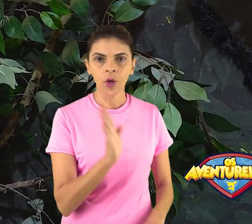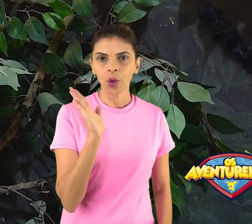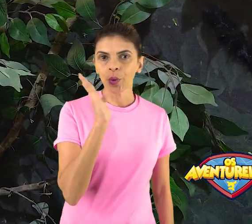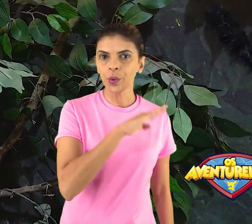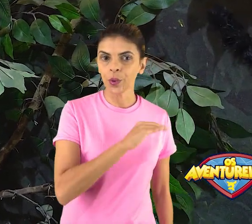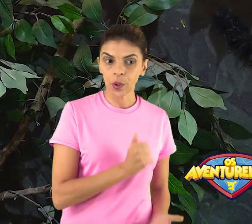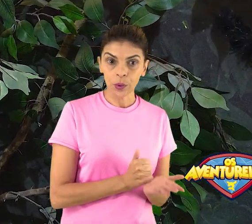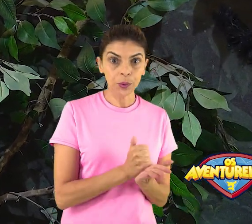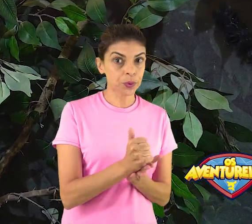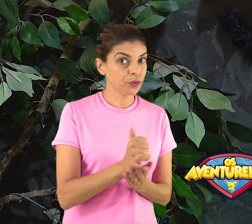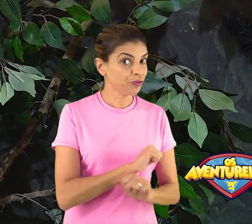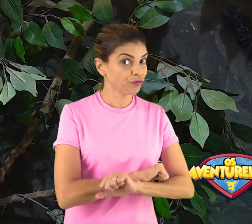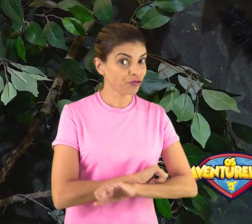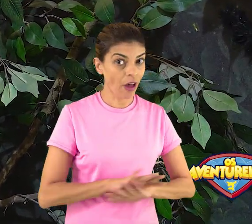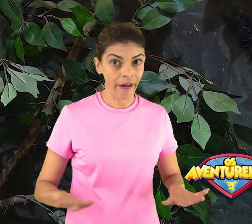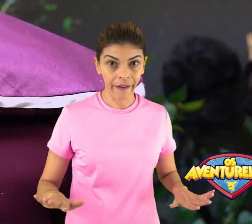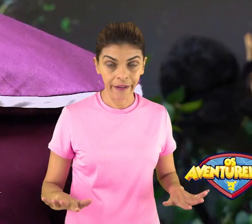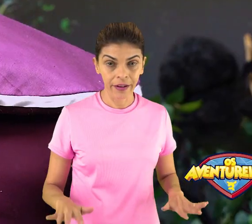seja tarde demais.